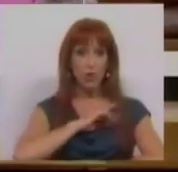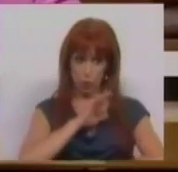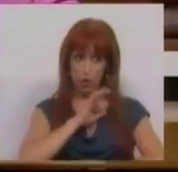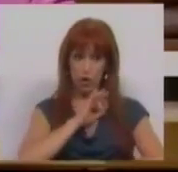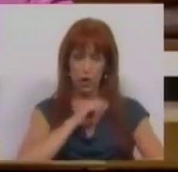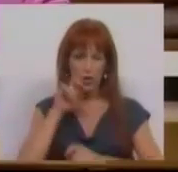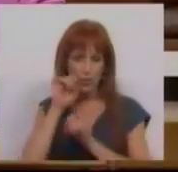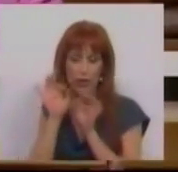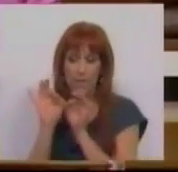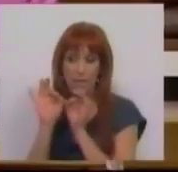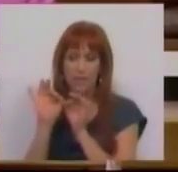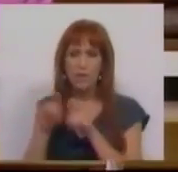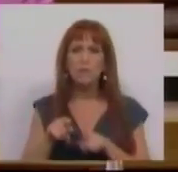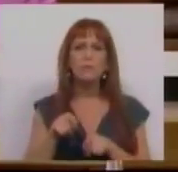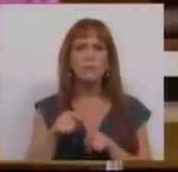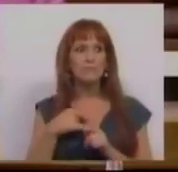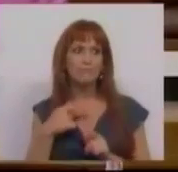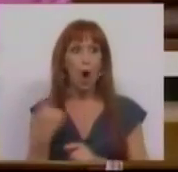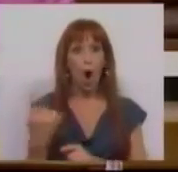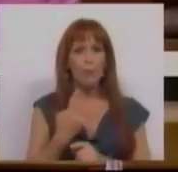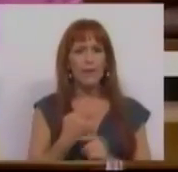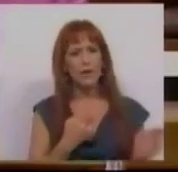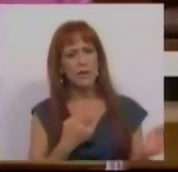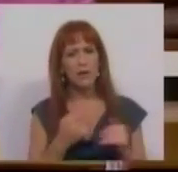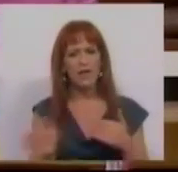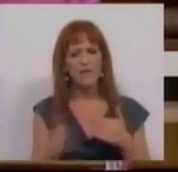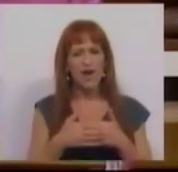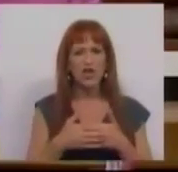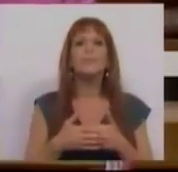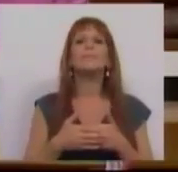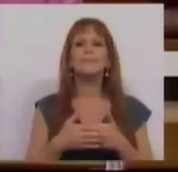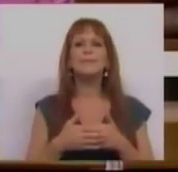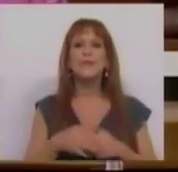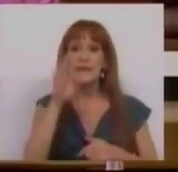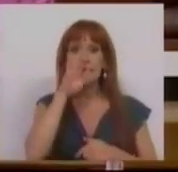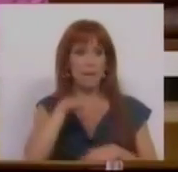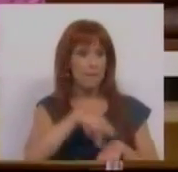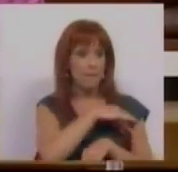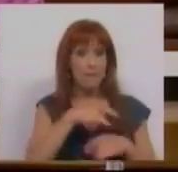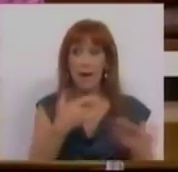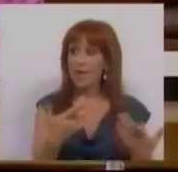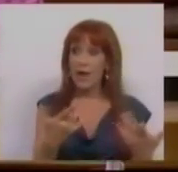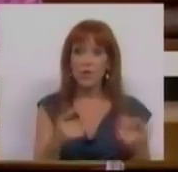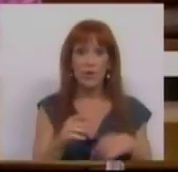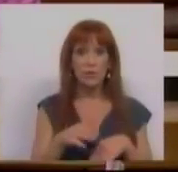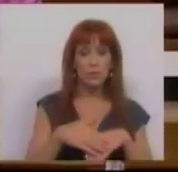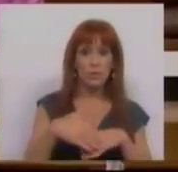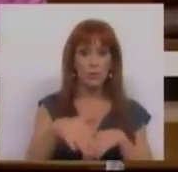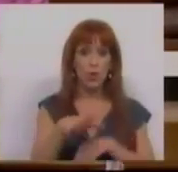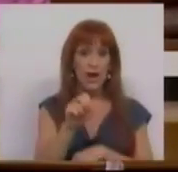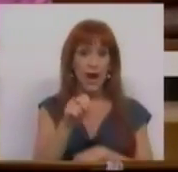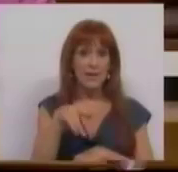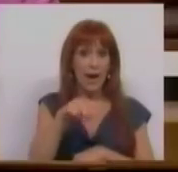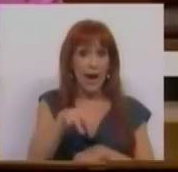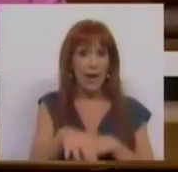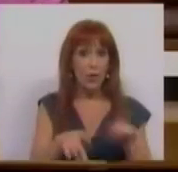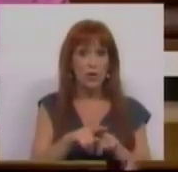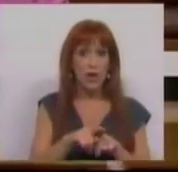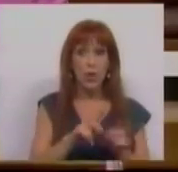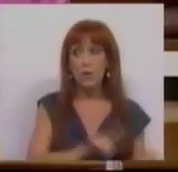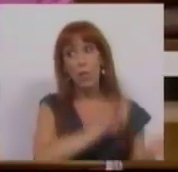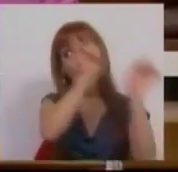senhor protege seriam obrigados a fechar as portas se esses médicos não deixassem o SNS